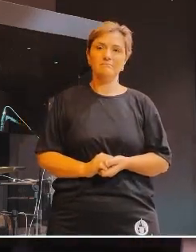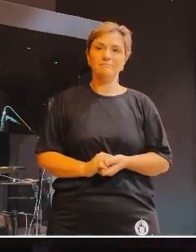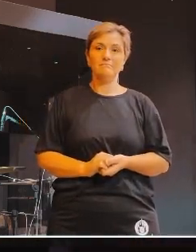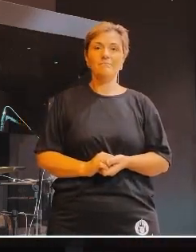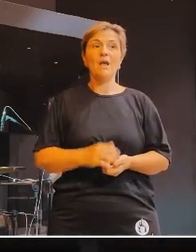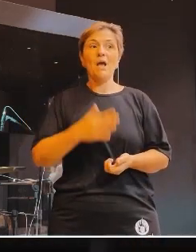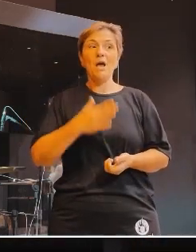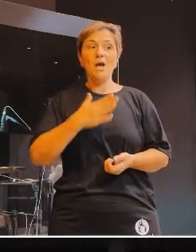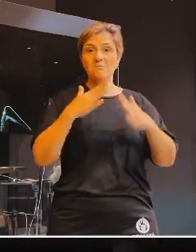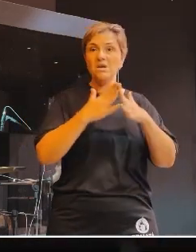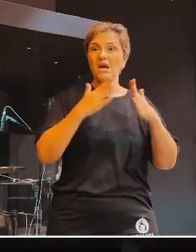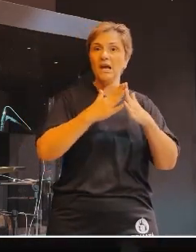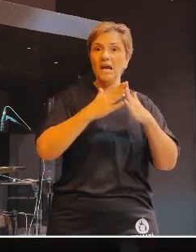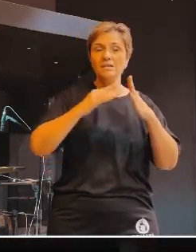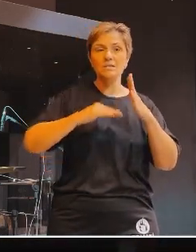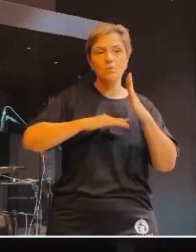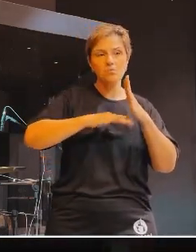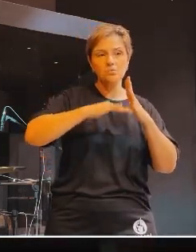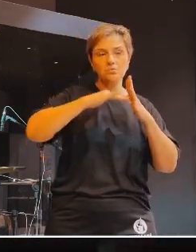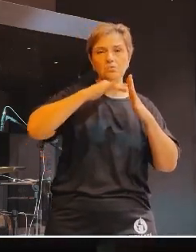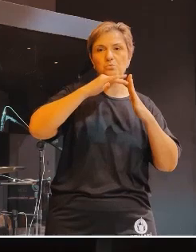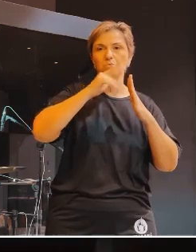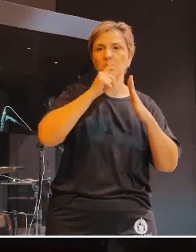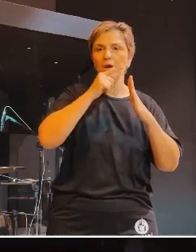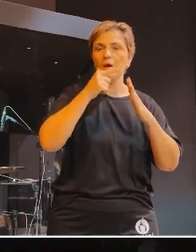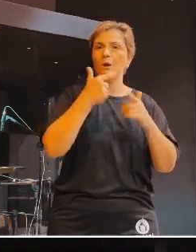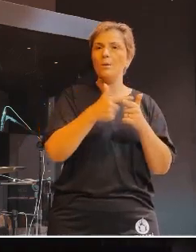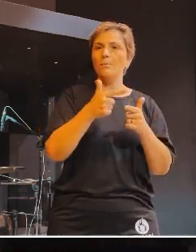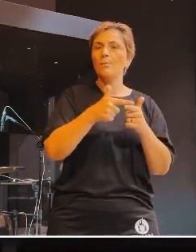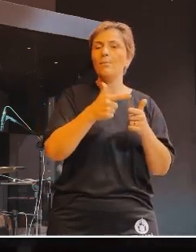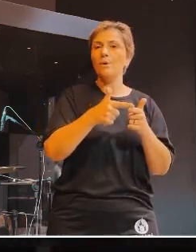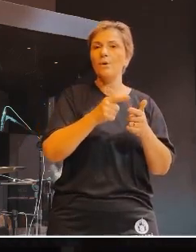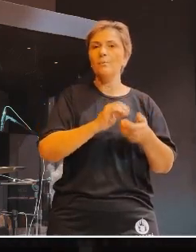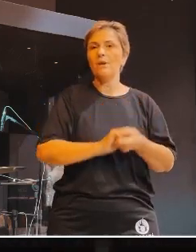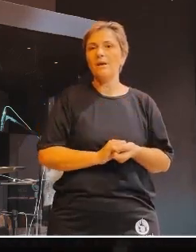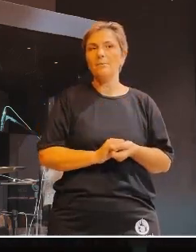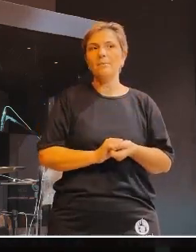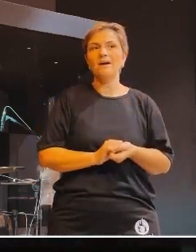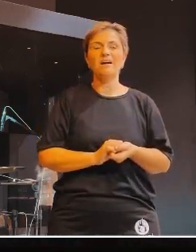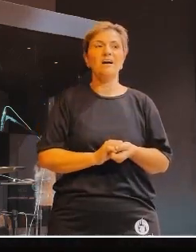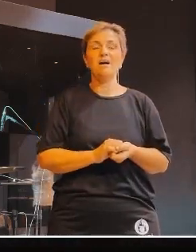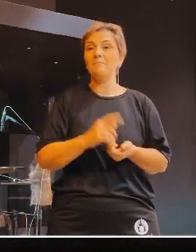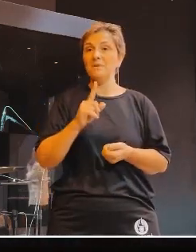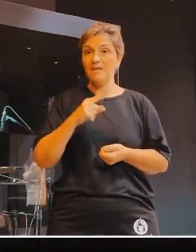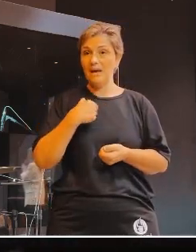A minha casa inundou. Problema é de quem inundou a sua casa.